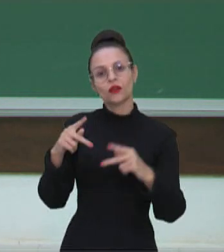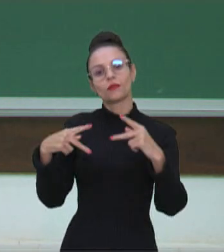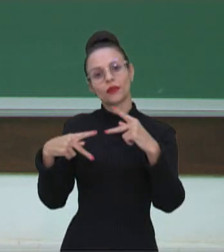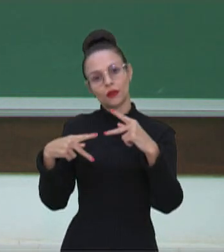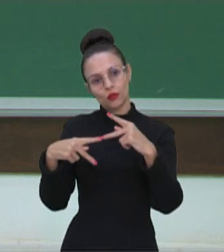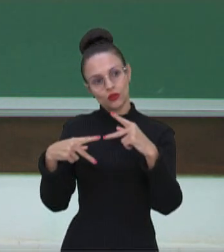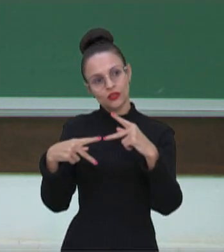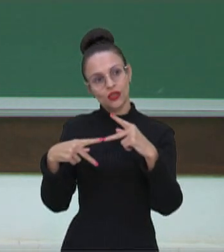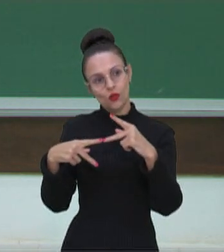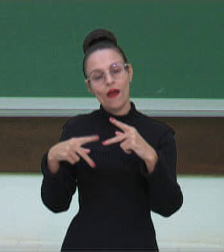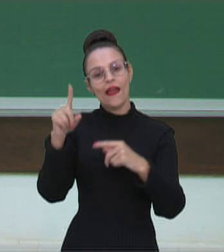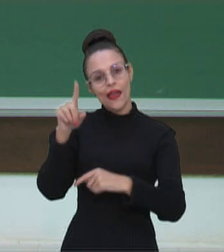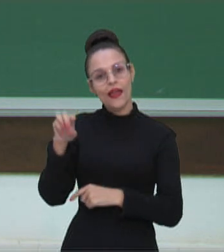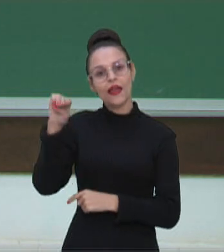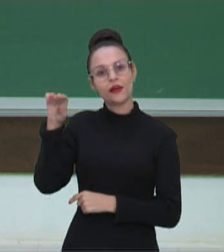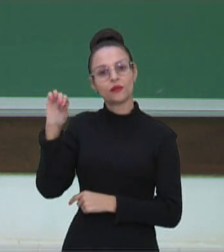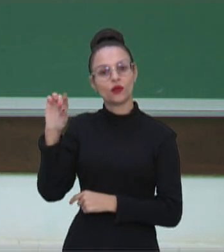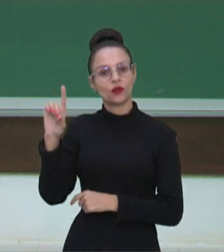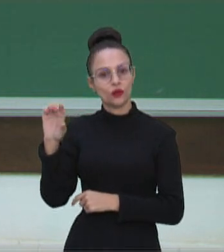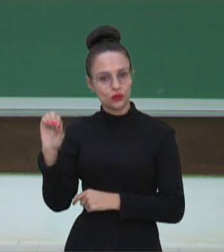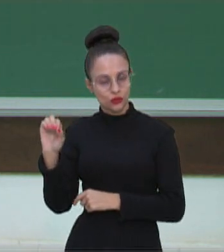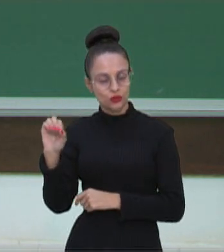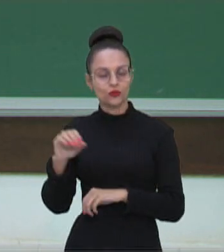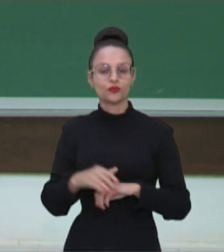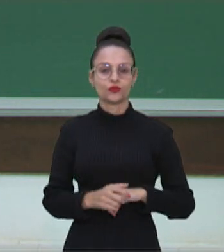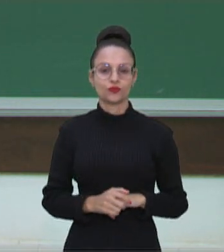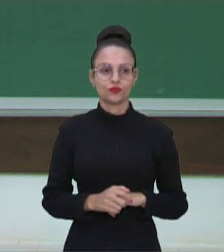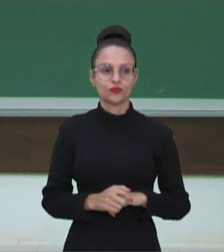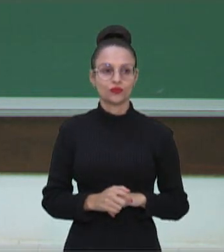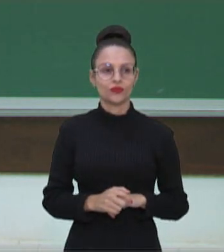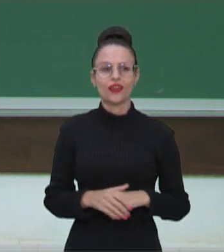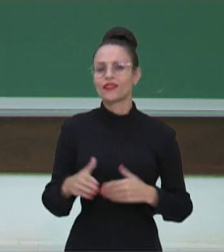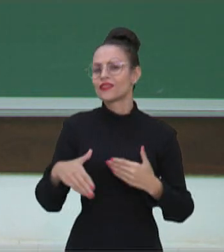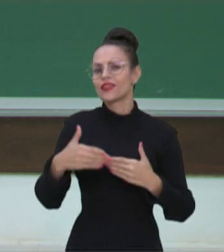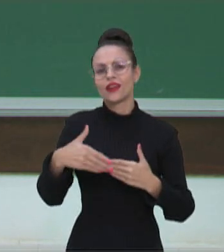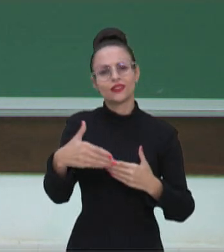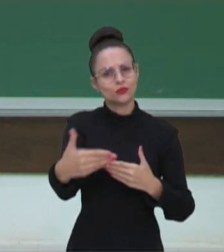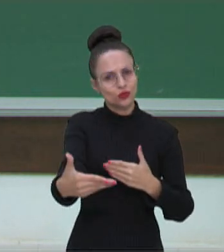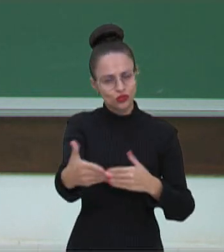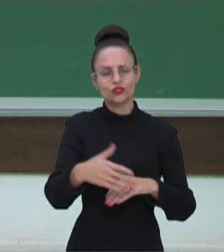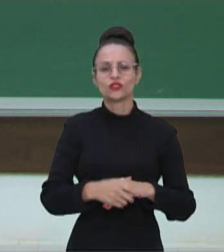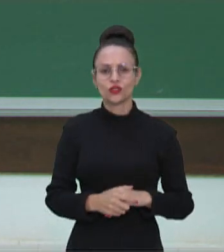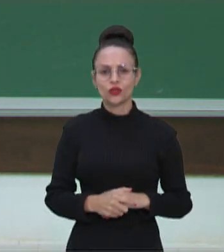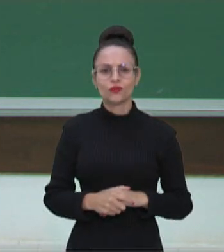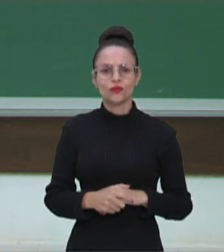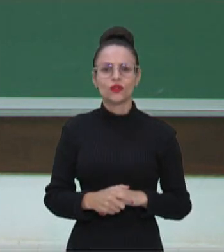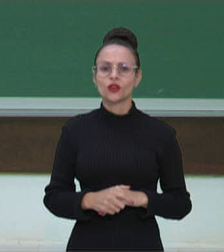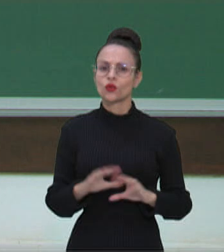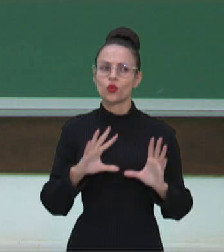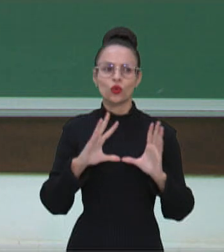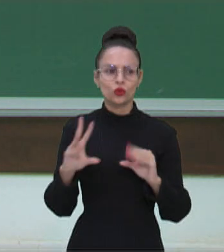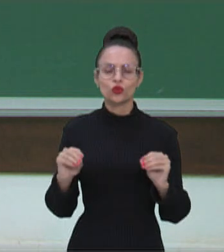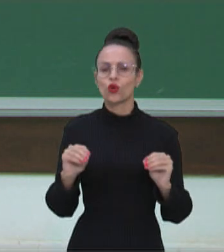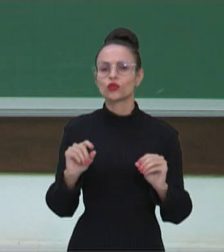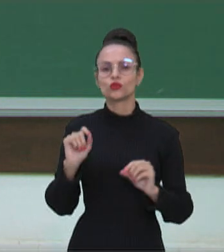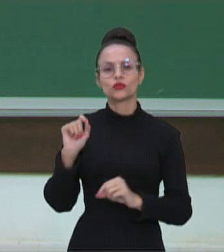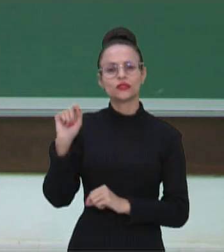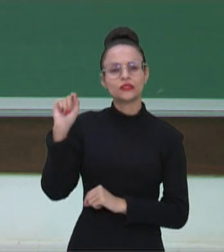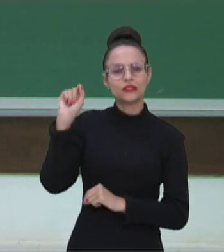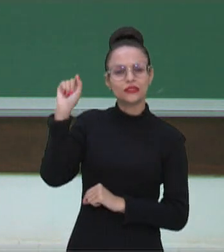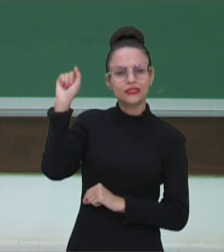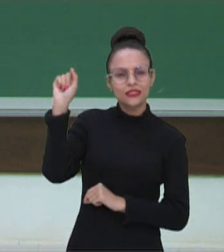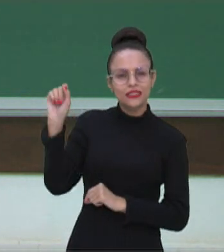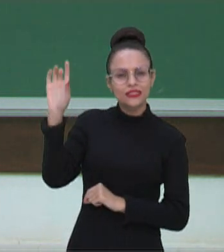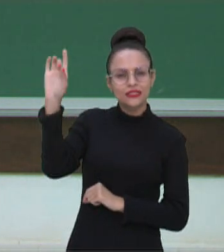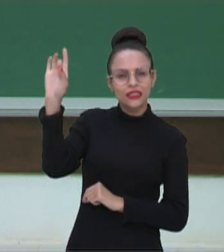preposição, eu estou usando uma preposição que indica meio. E assim por diante, né? Com todos aqueles